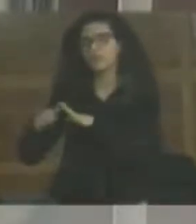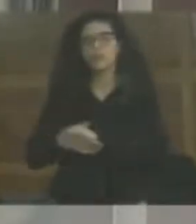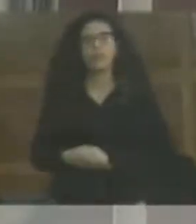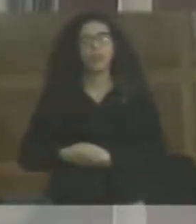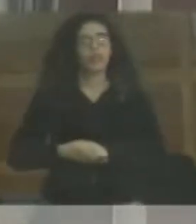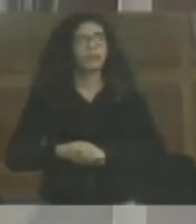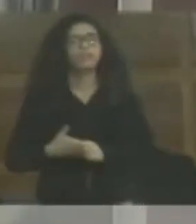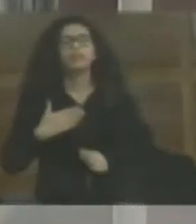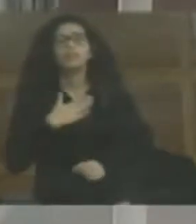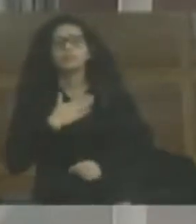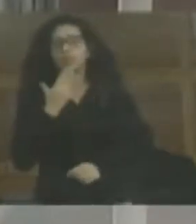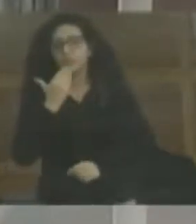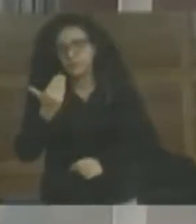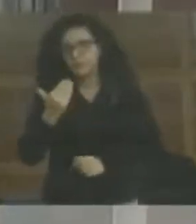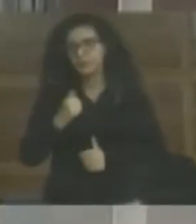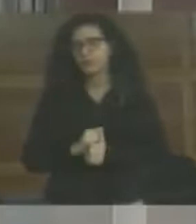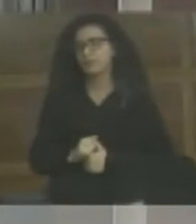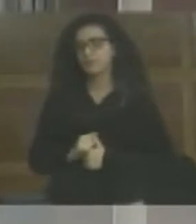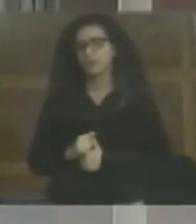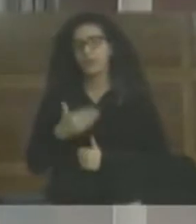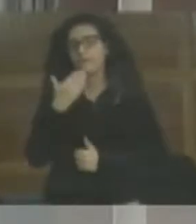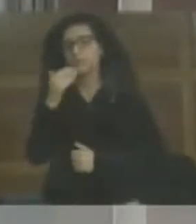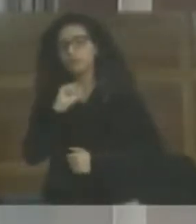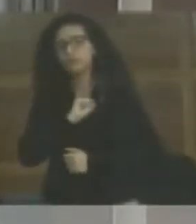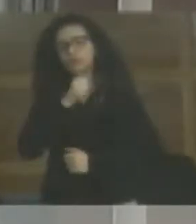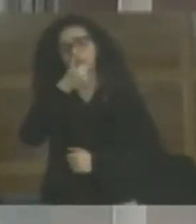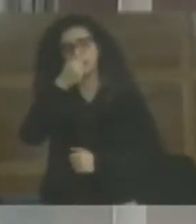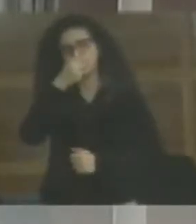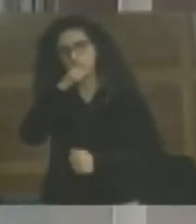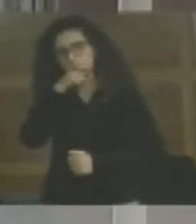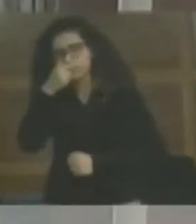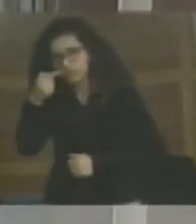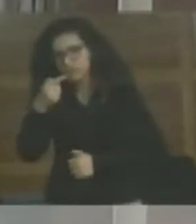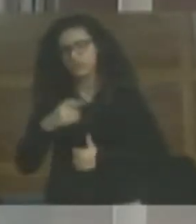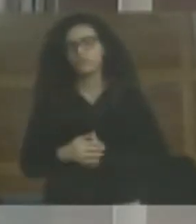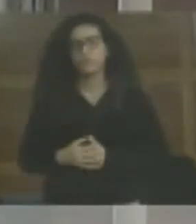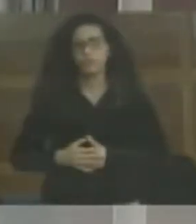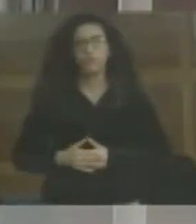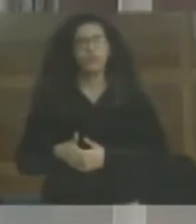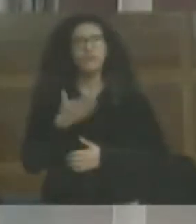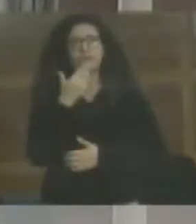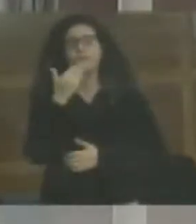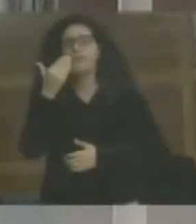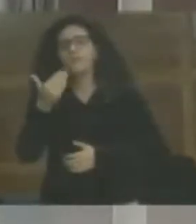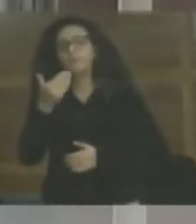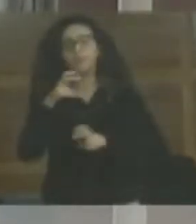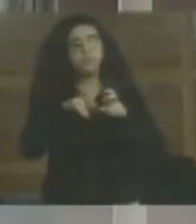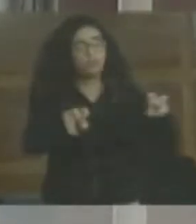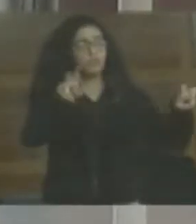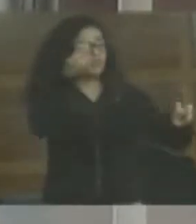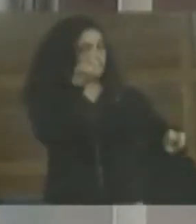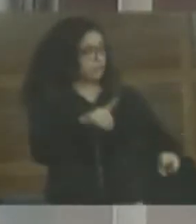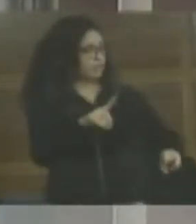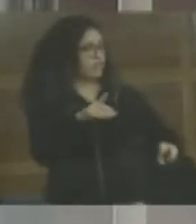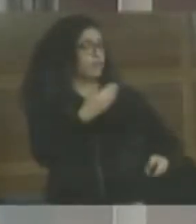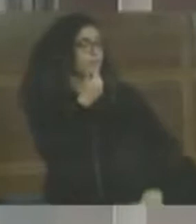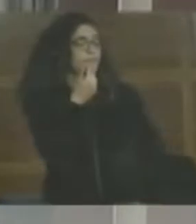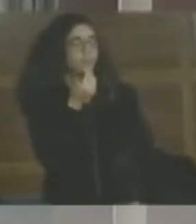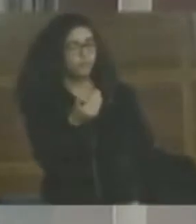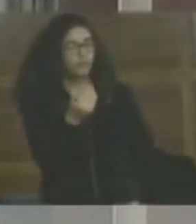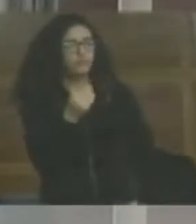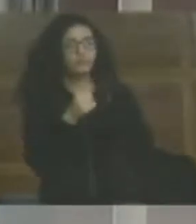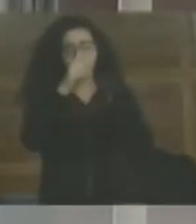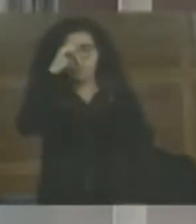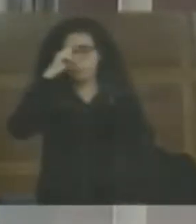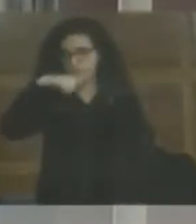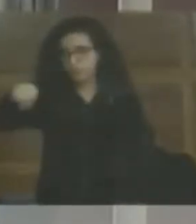já nas minhas indicações, a minha indicação número 1757, eu venho indicando aqui à mesa e solicitando que seja